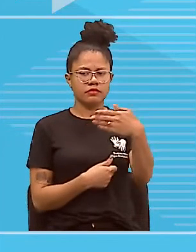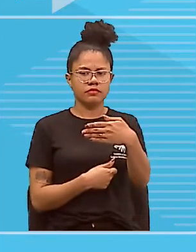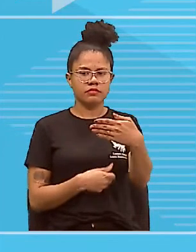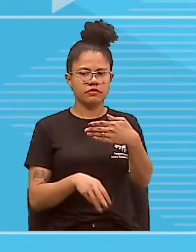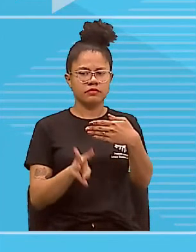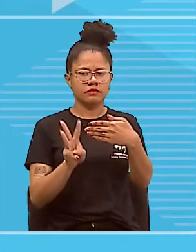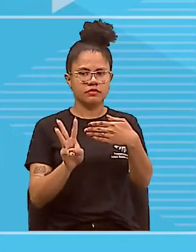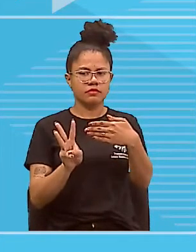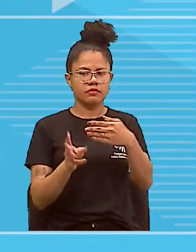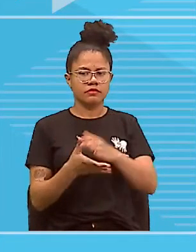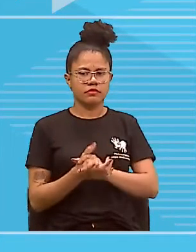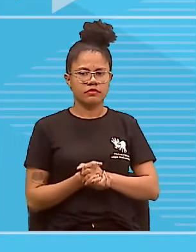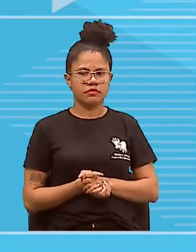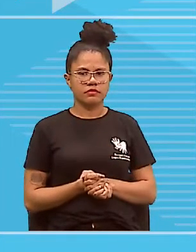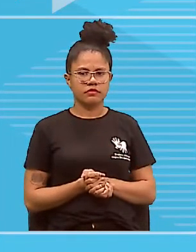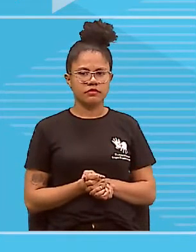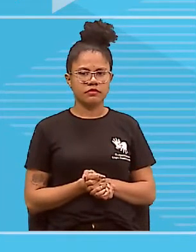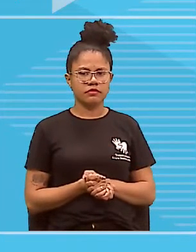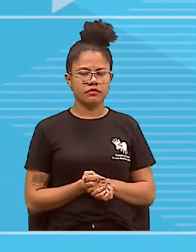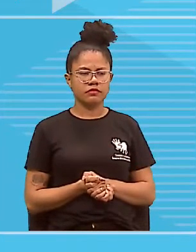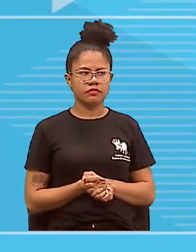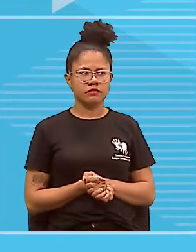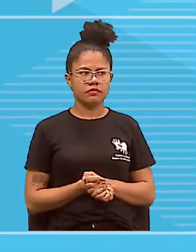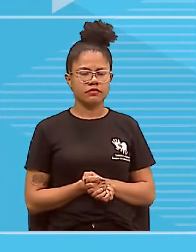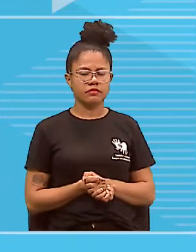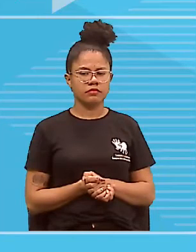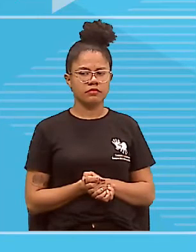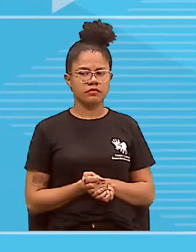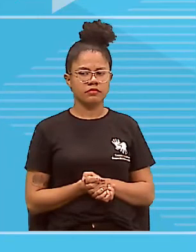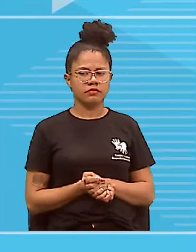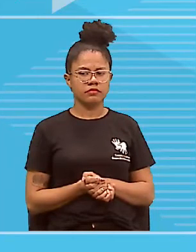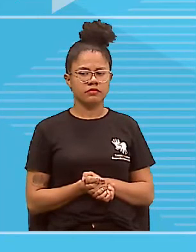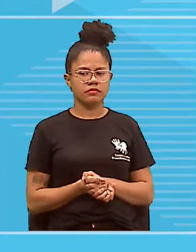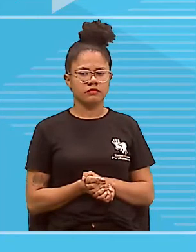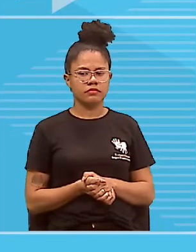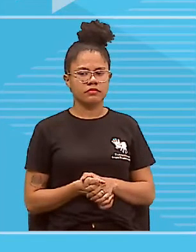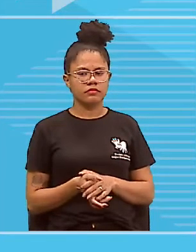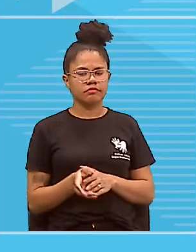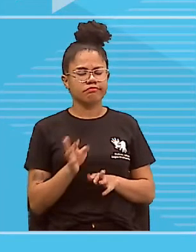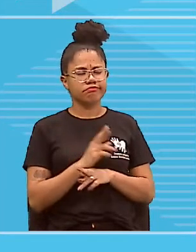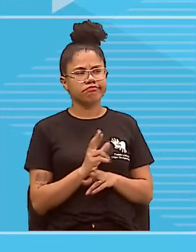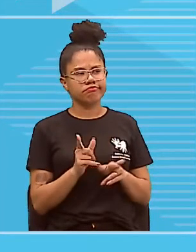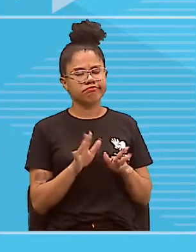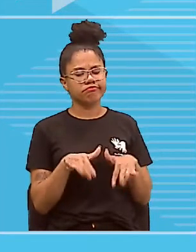três Professor o que que isso vai diferenciar